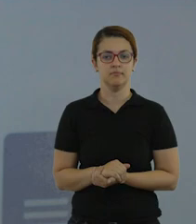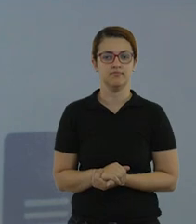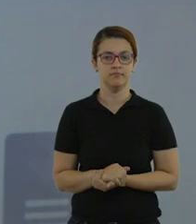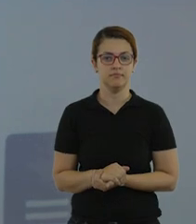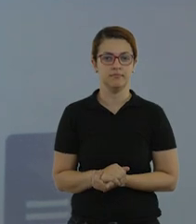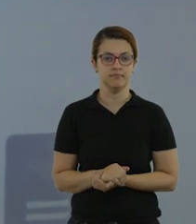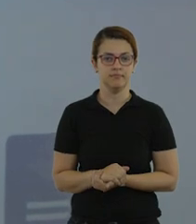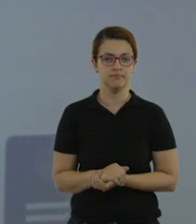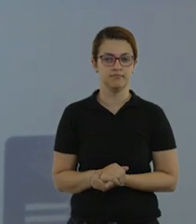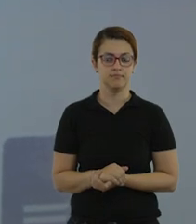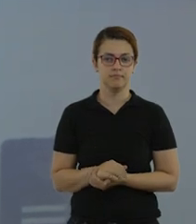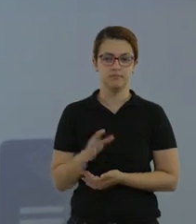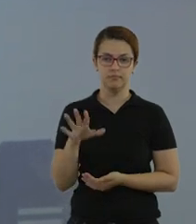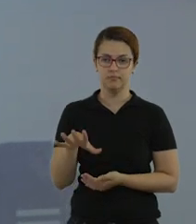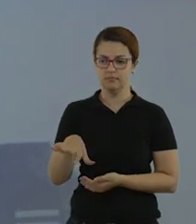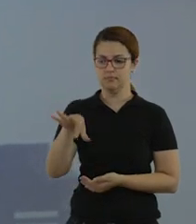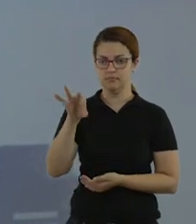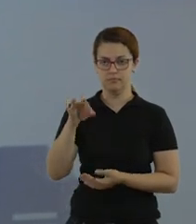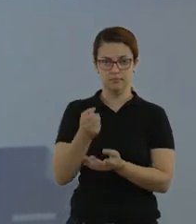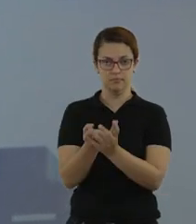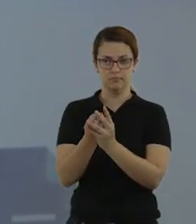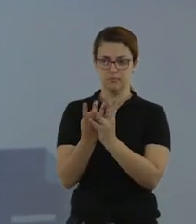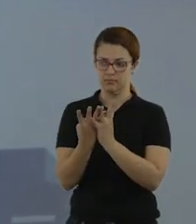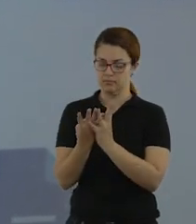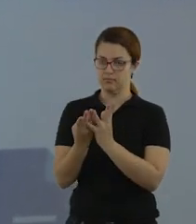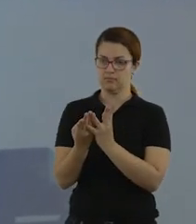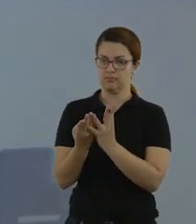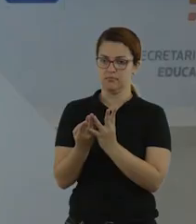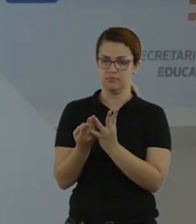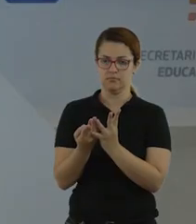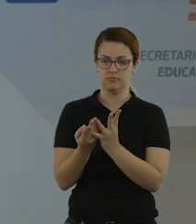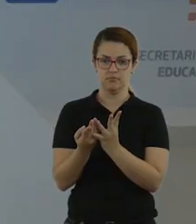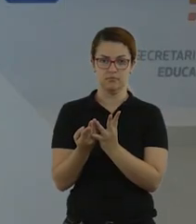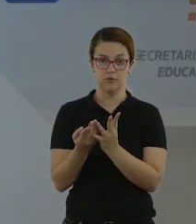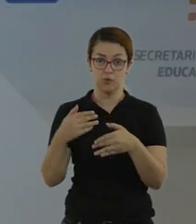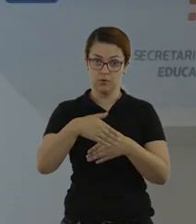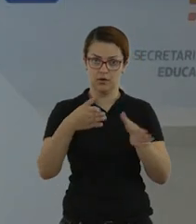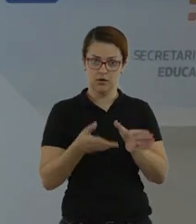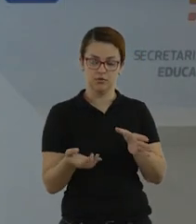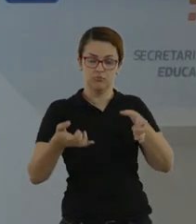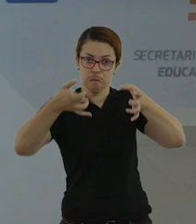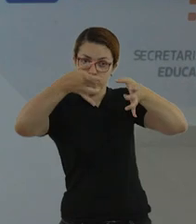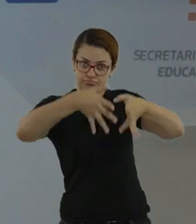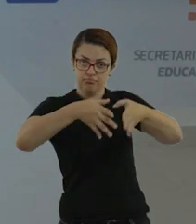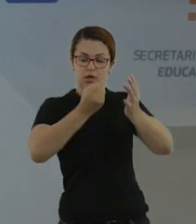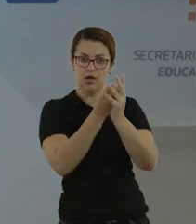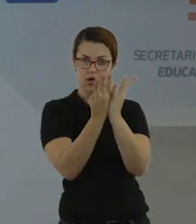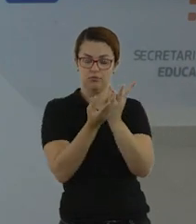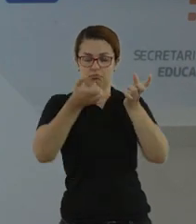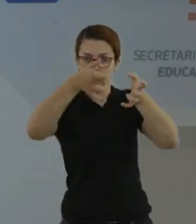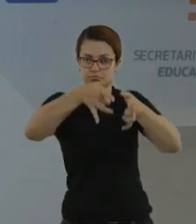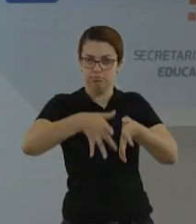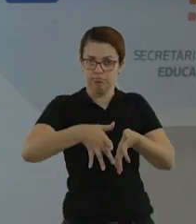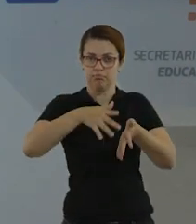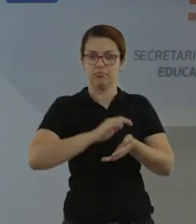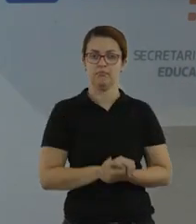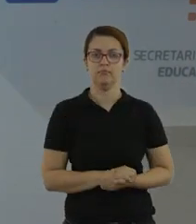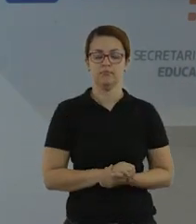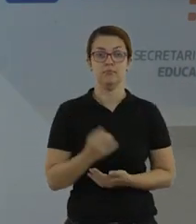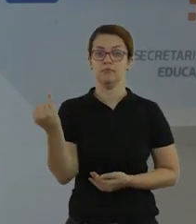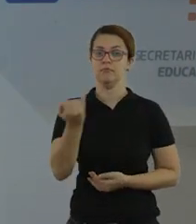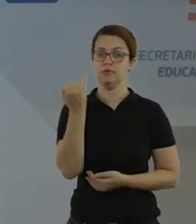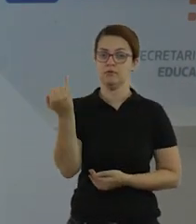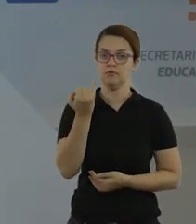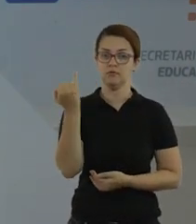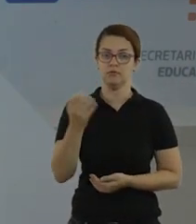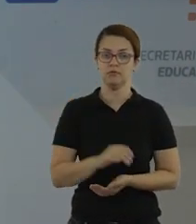Nós vamos pegar as cartas de ambos os jogadores e colocar aqui dentro de uma caixa, onde ninguém possa ver. E o mais